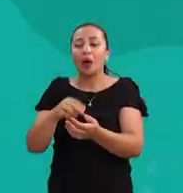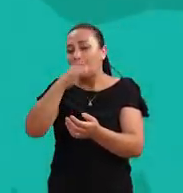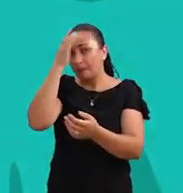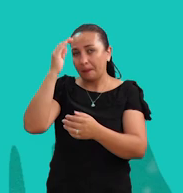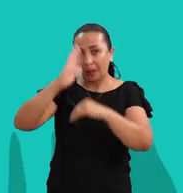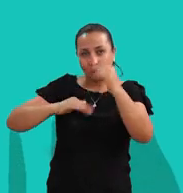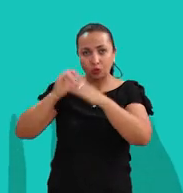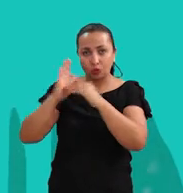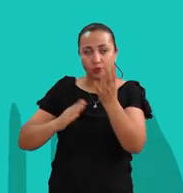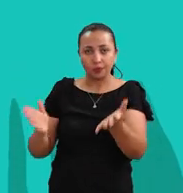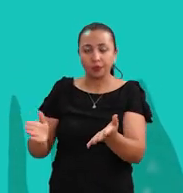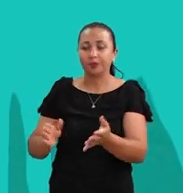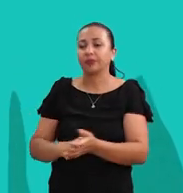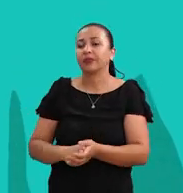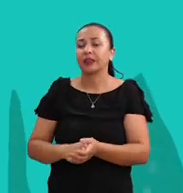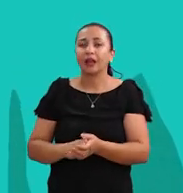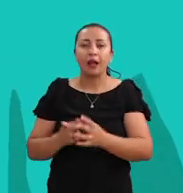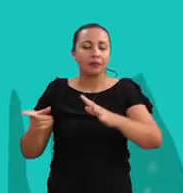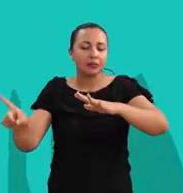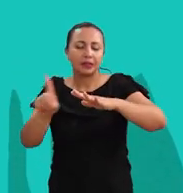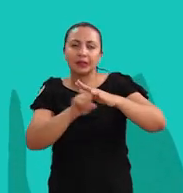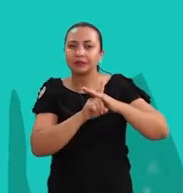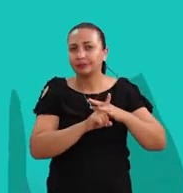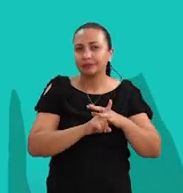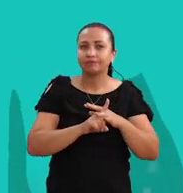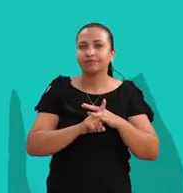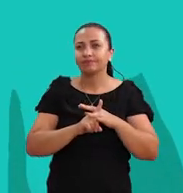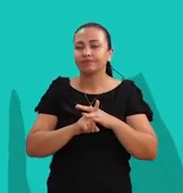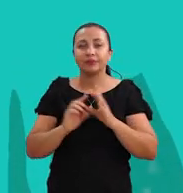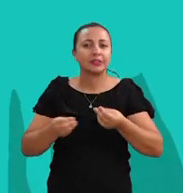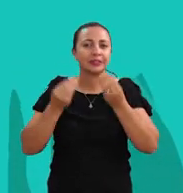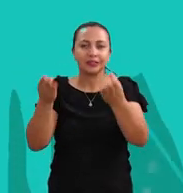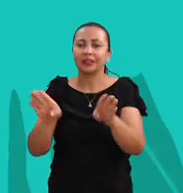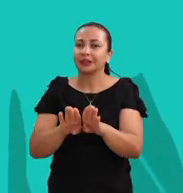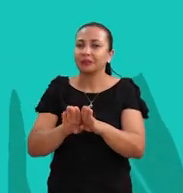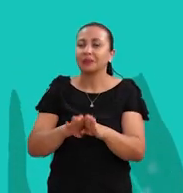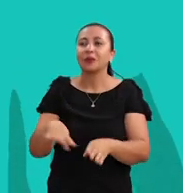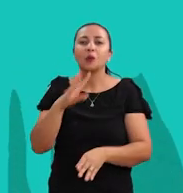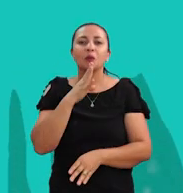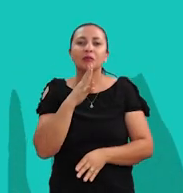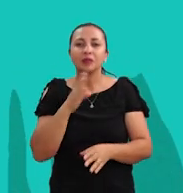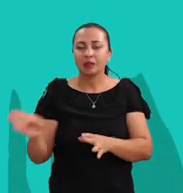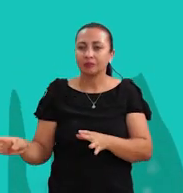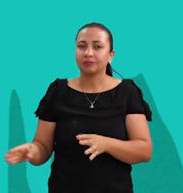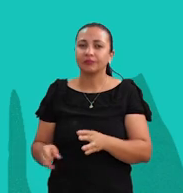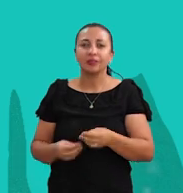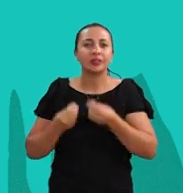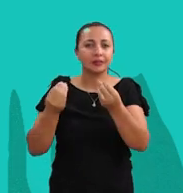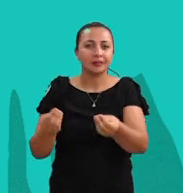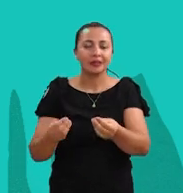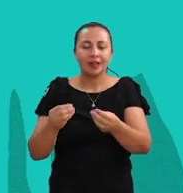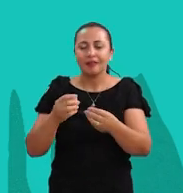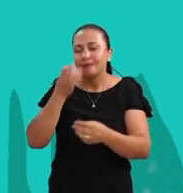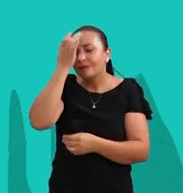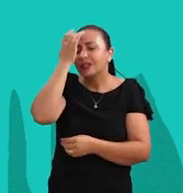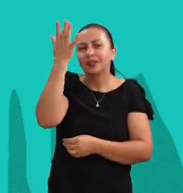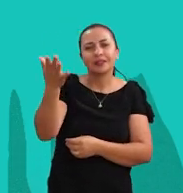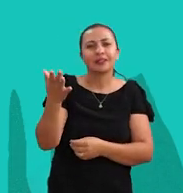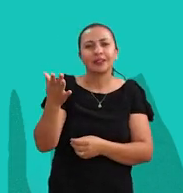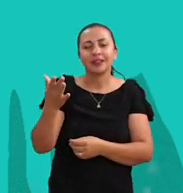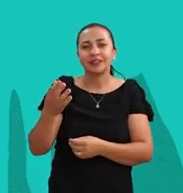para o praticante? Ela fornece interação, ela fornece conhecimento, ela fornece